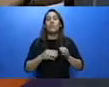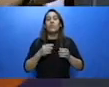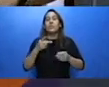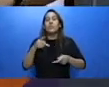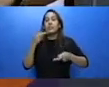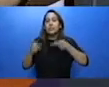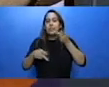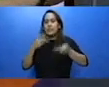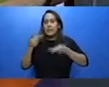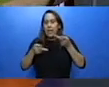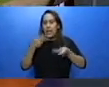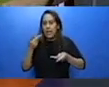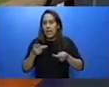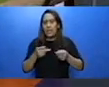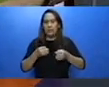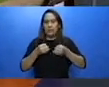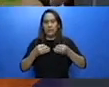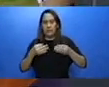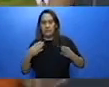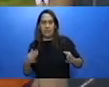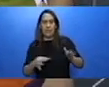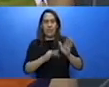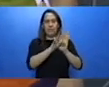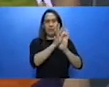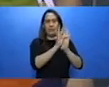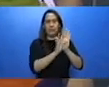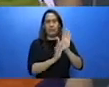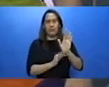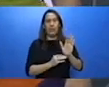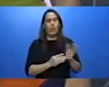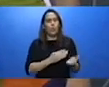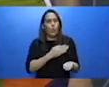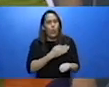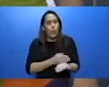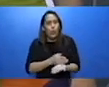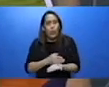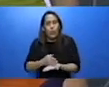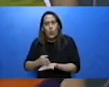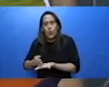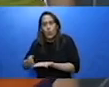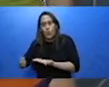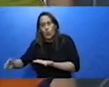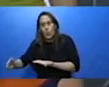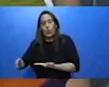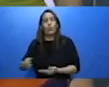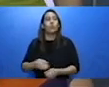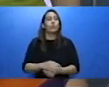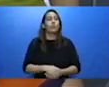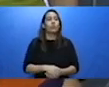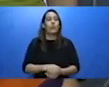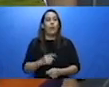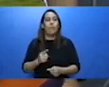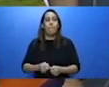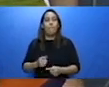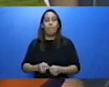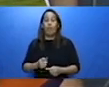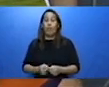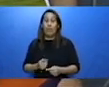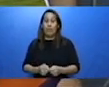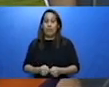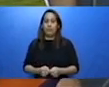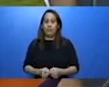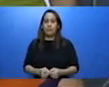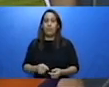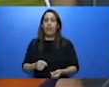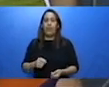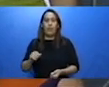Por que é importante a gente escrever? Desde o início da apostila 3, vem mostrando a importância da